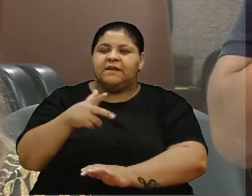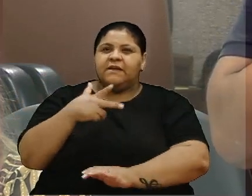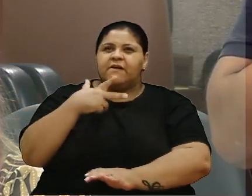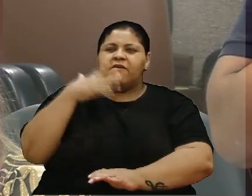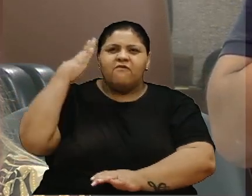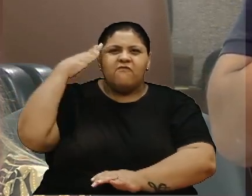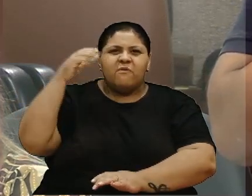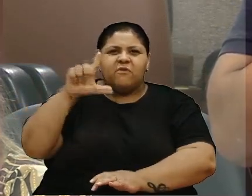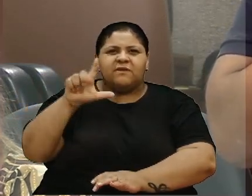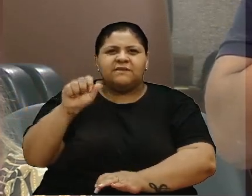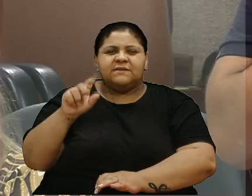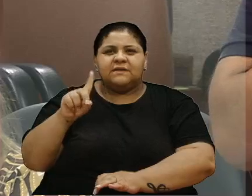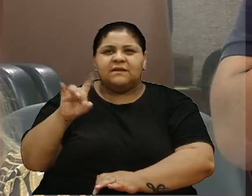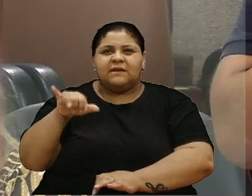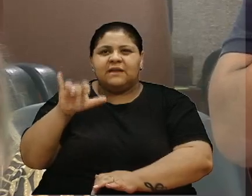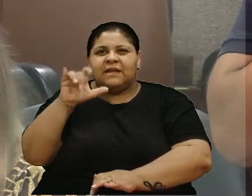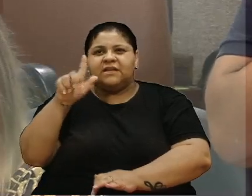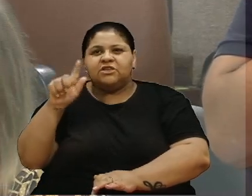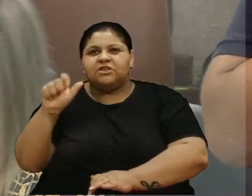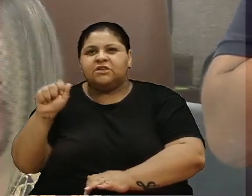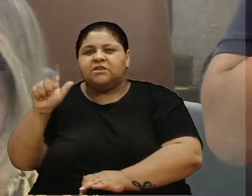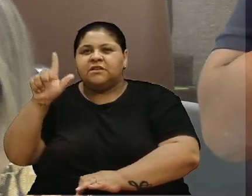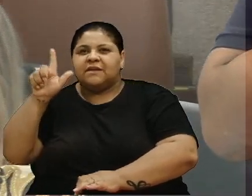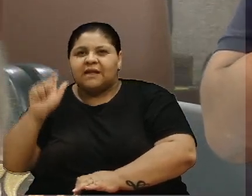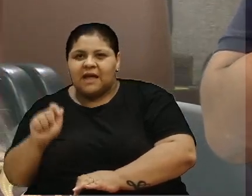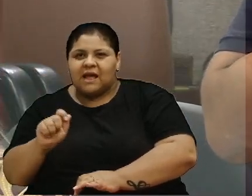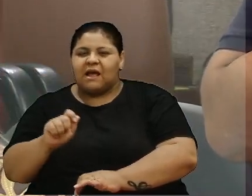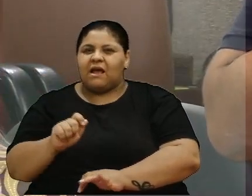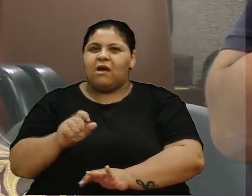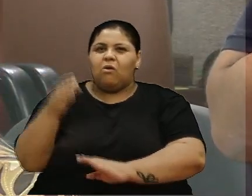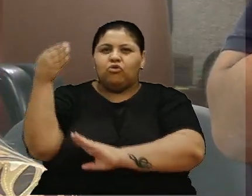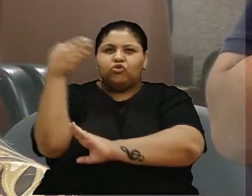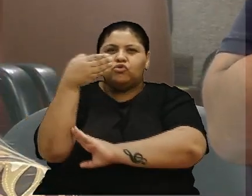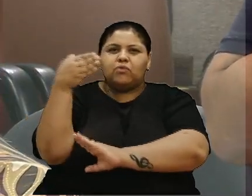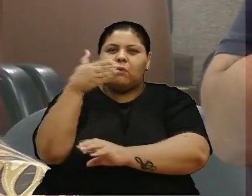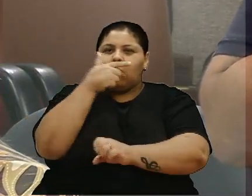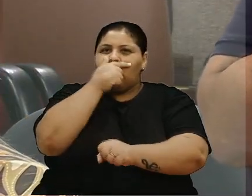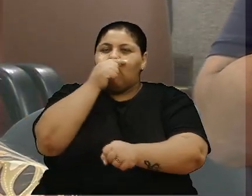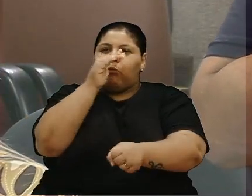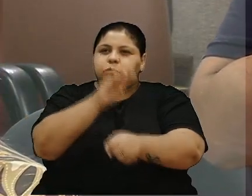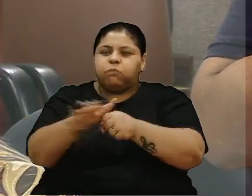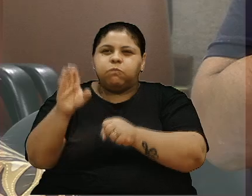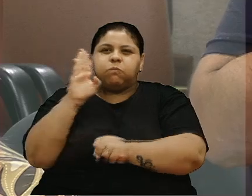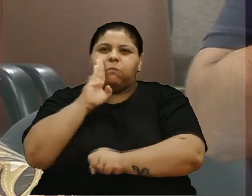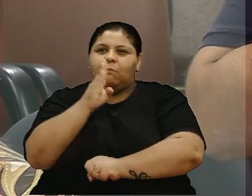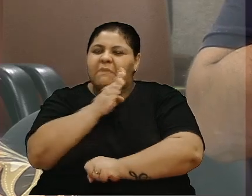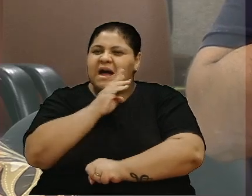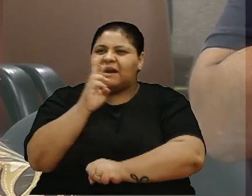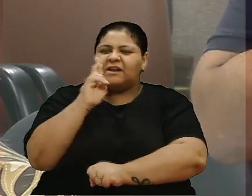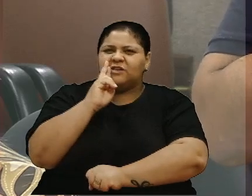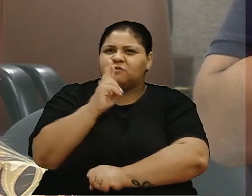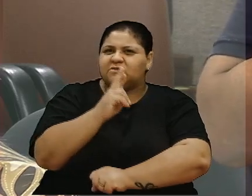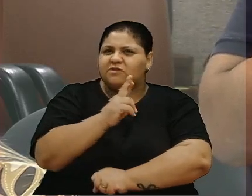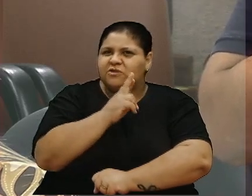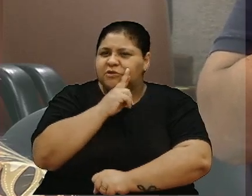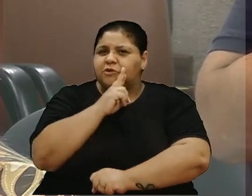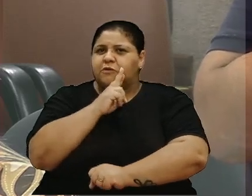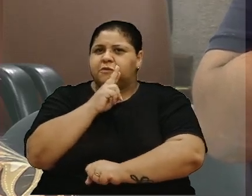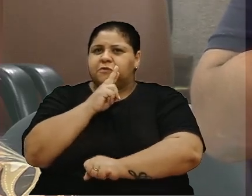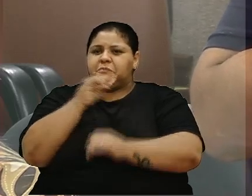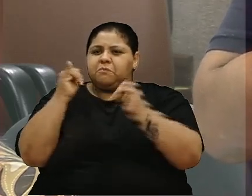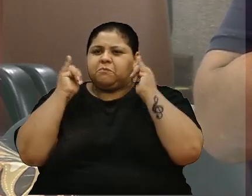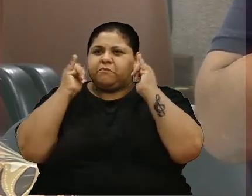hotéis todos vão estar cheios, os aeroportos, os bares, restaurantes, os